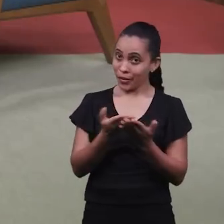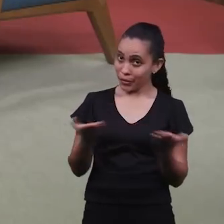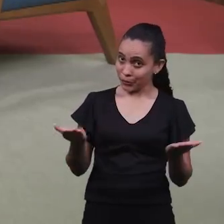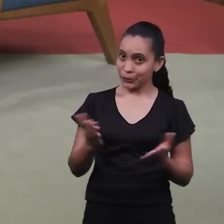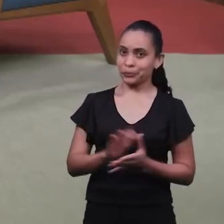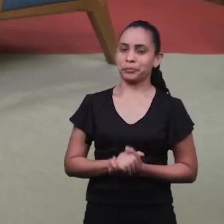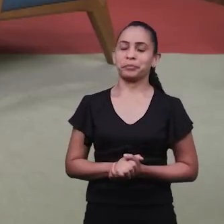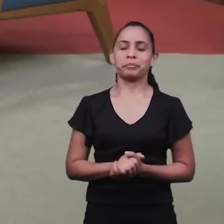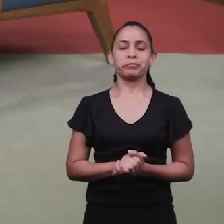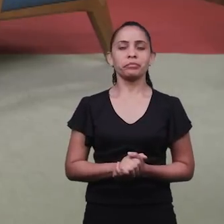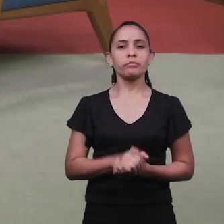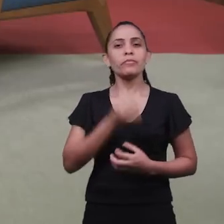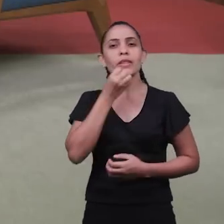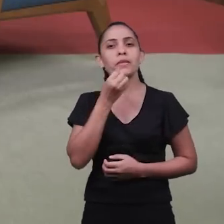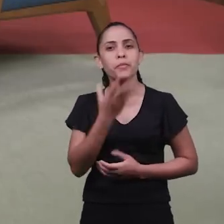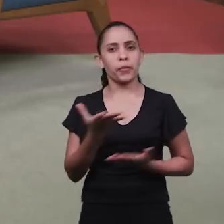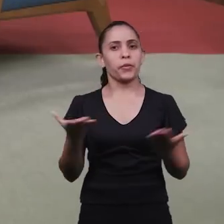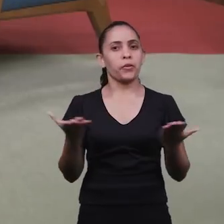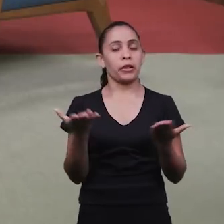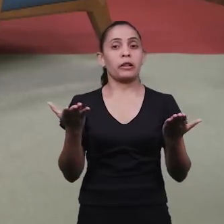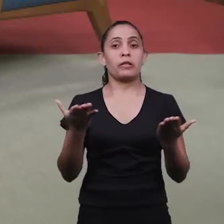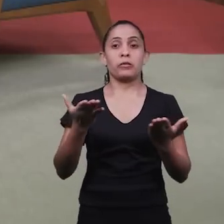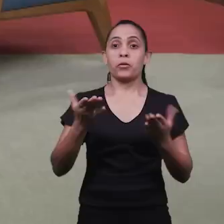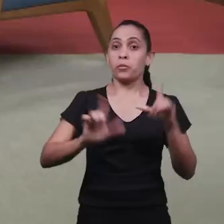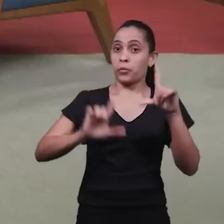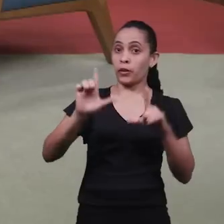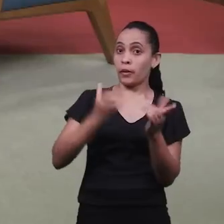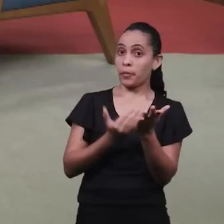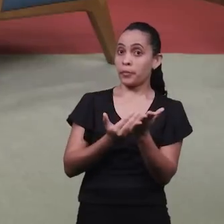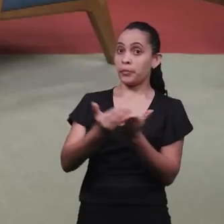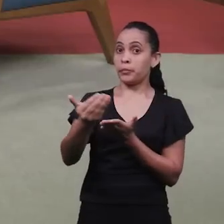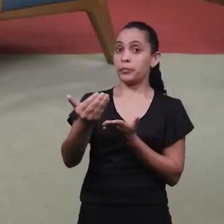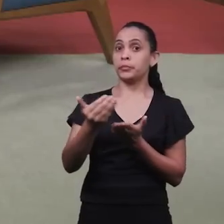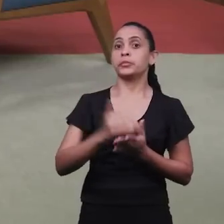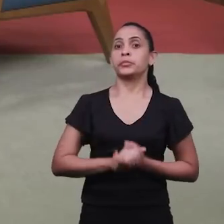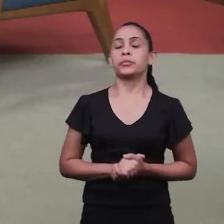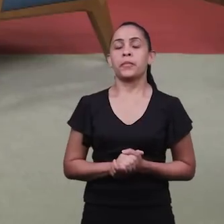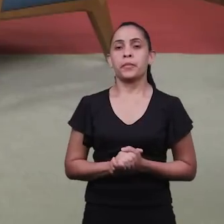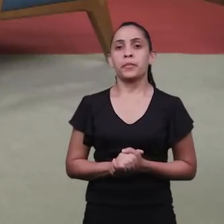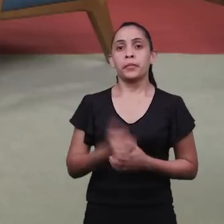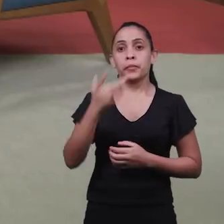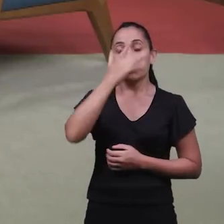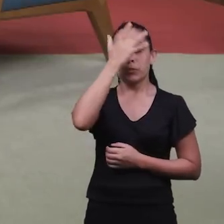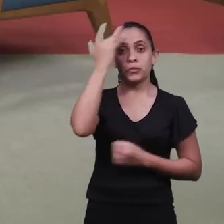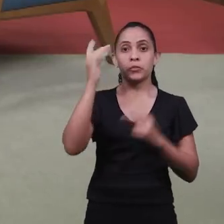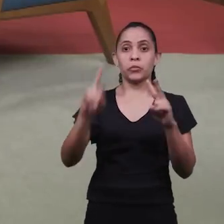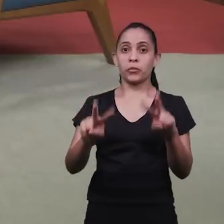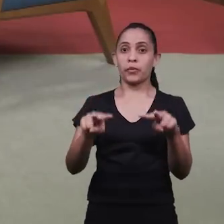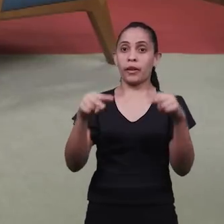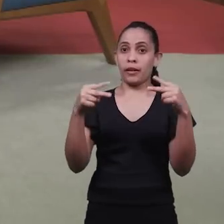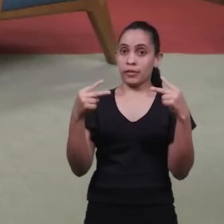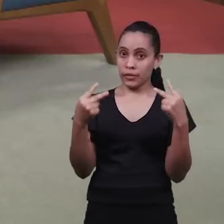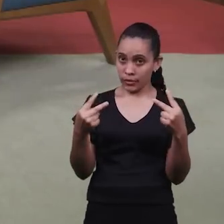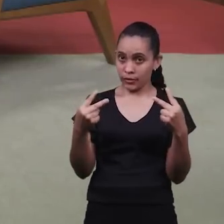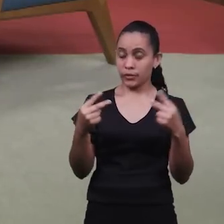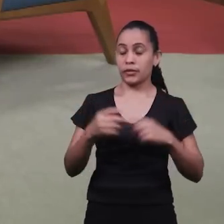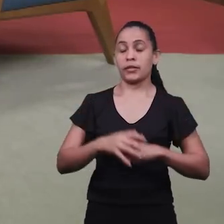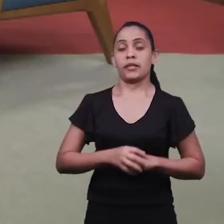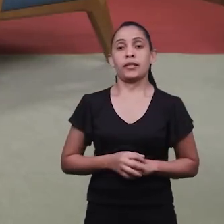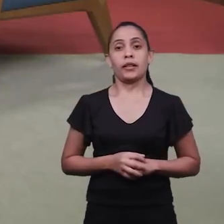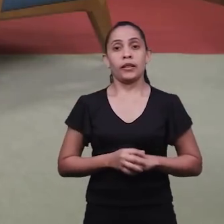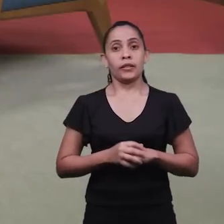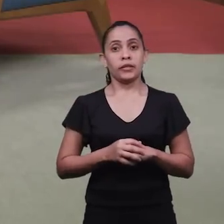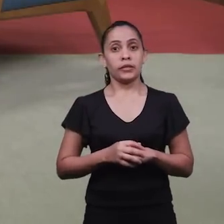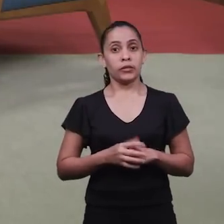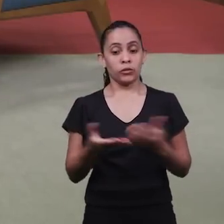todos. Bom, e a gente vai começar esse programa falando daquilo que as pessoas que assistem estão falando acerca